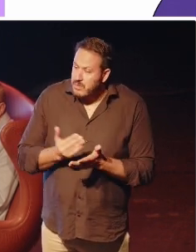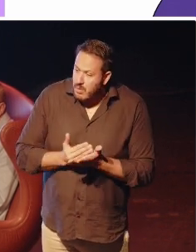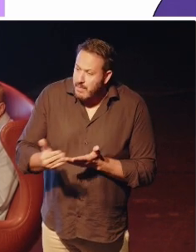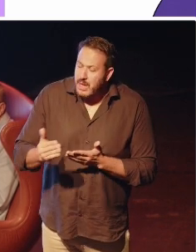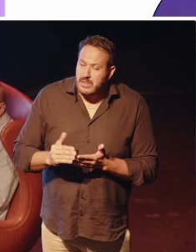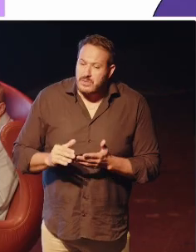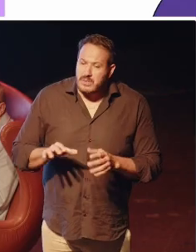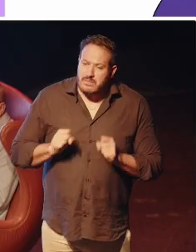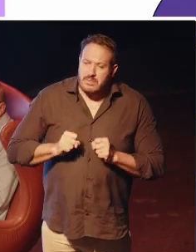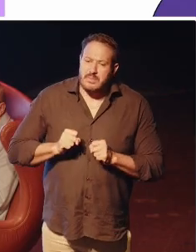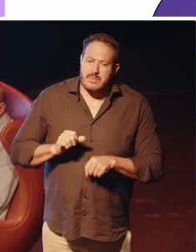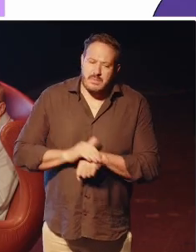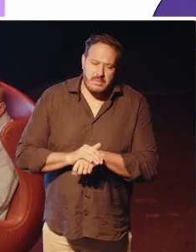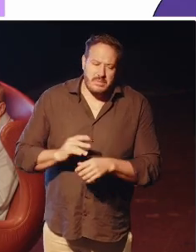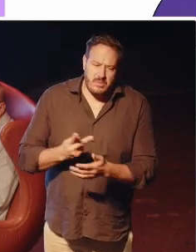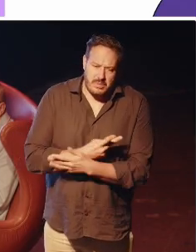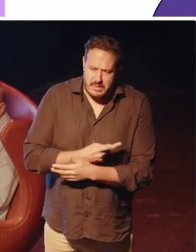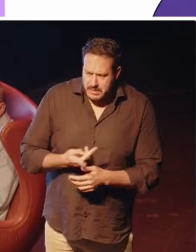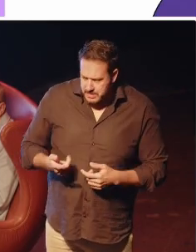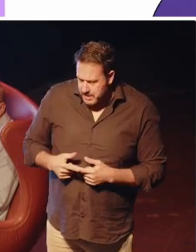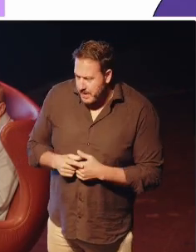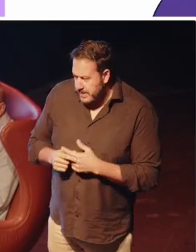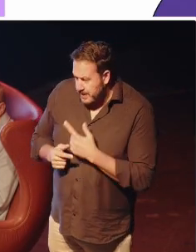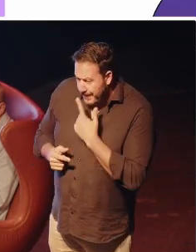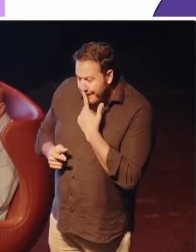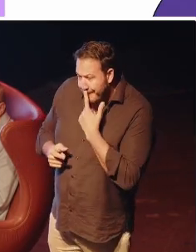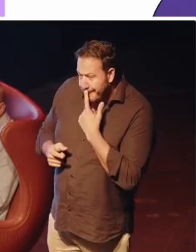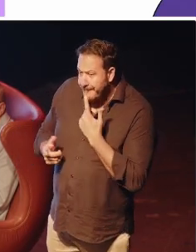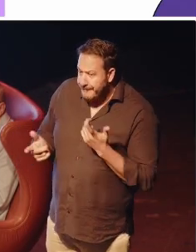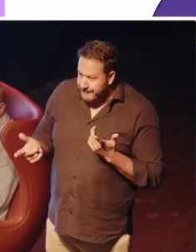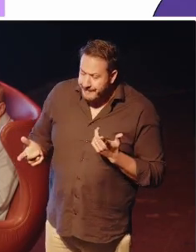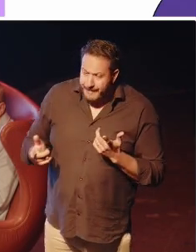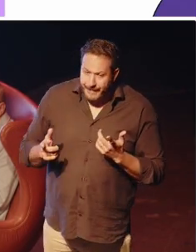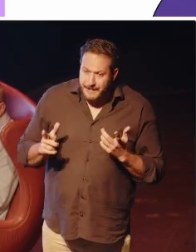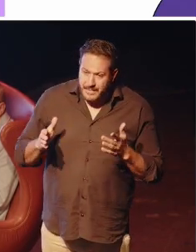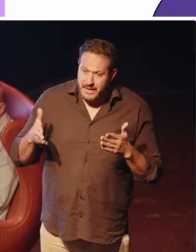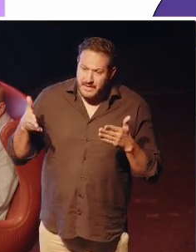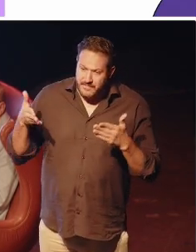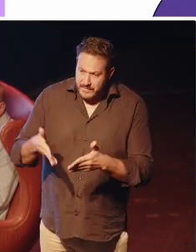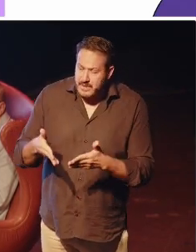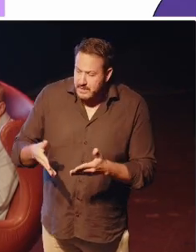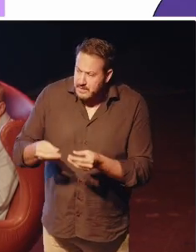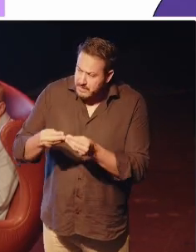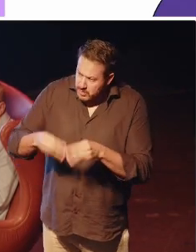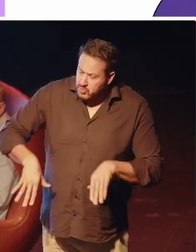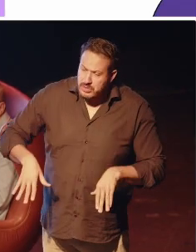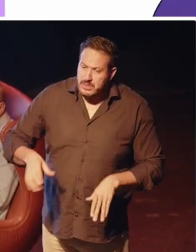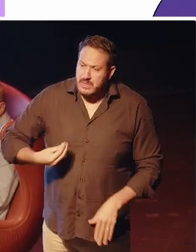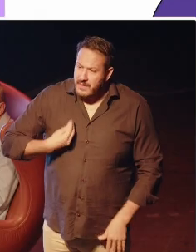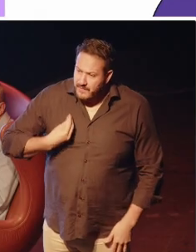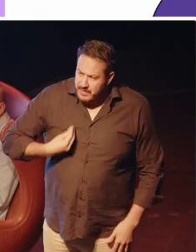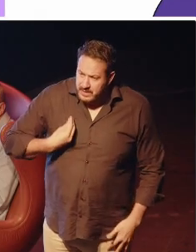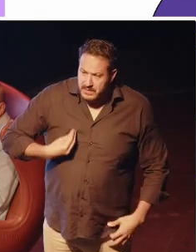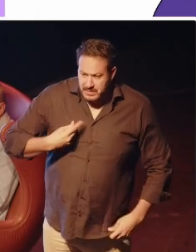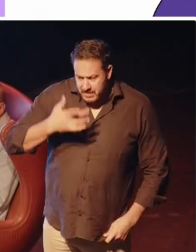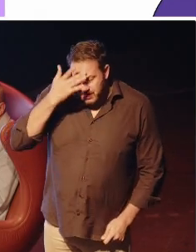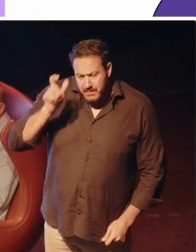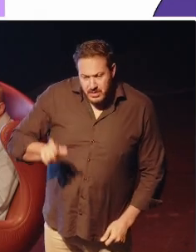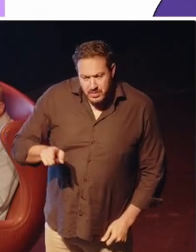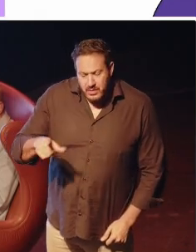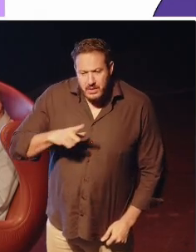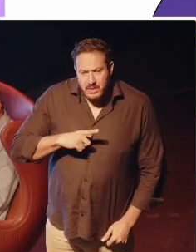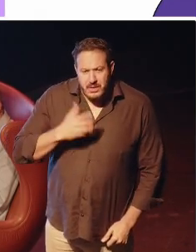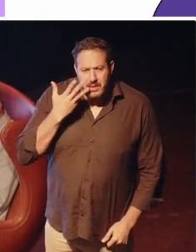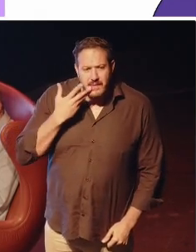precoce, né? Então, que afeta muito a vida, em que a pessoa tem